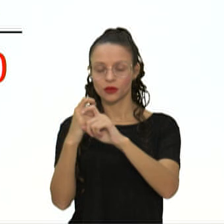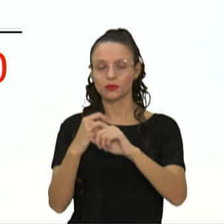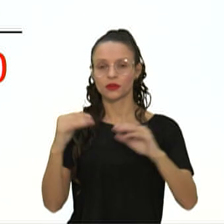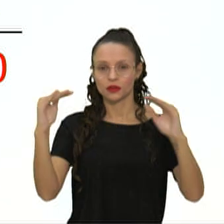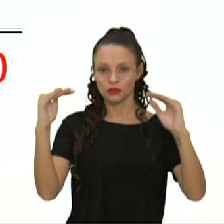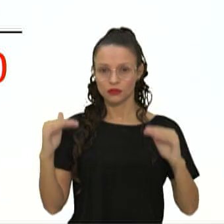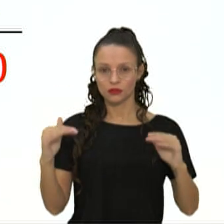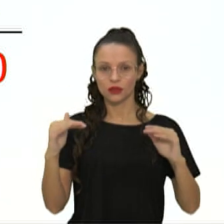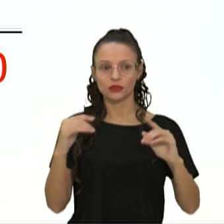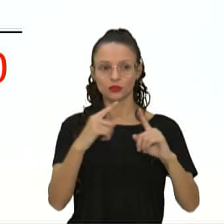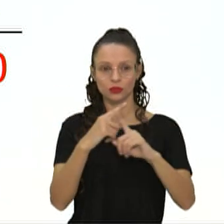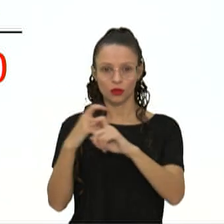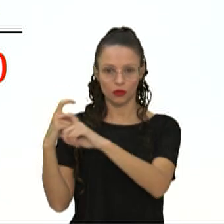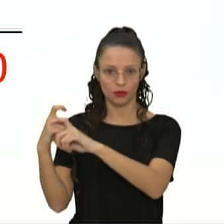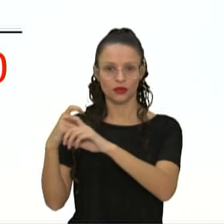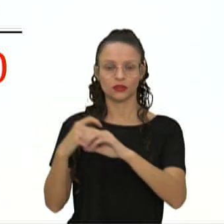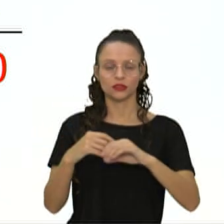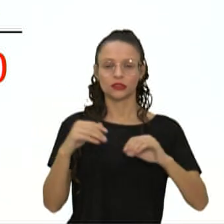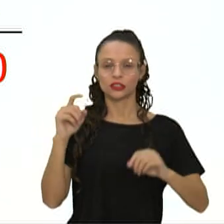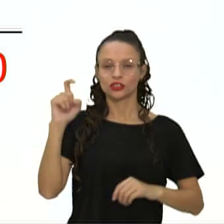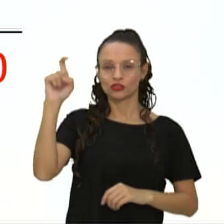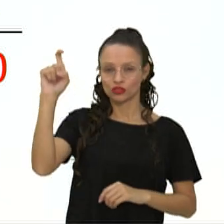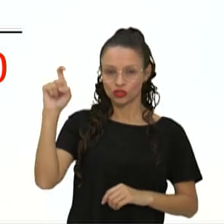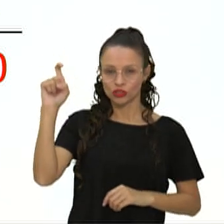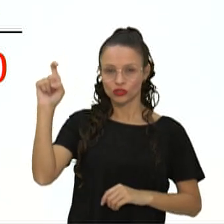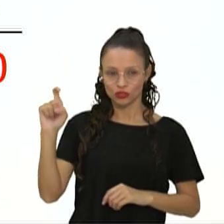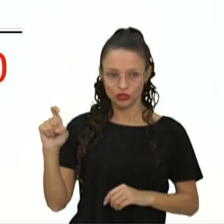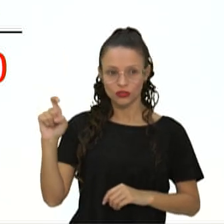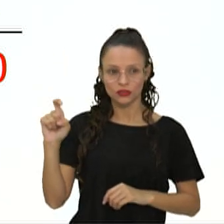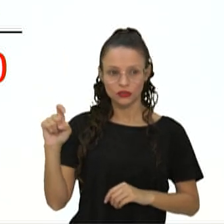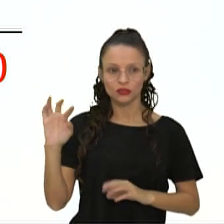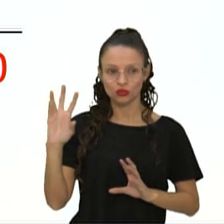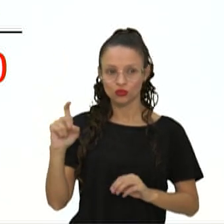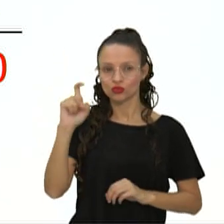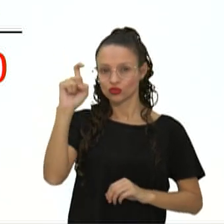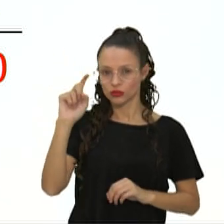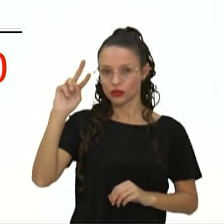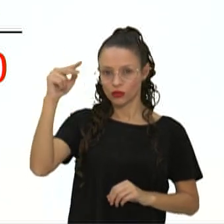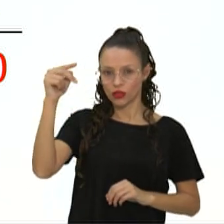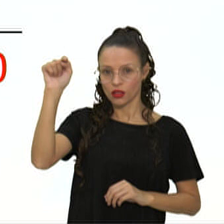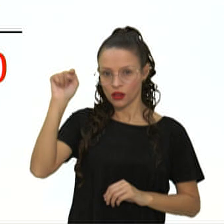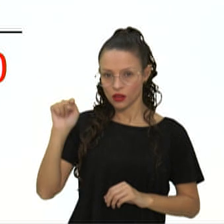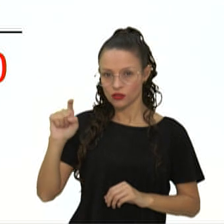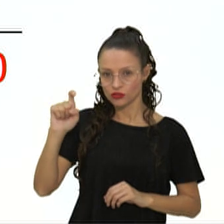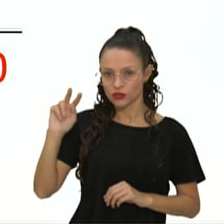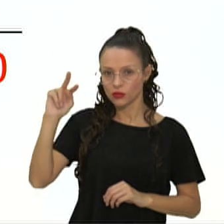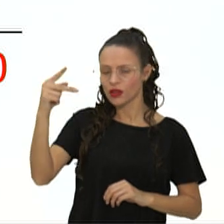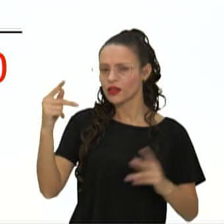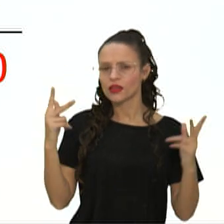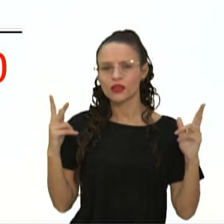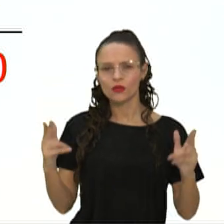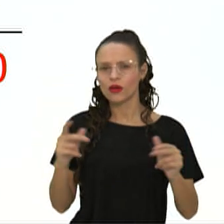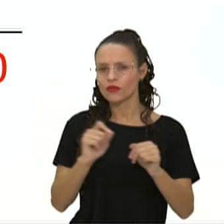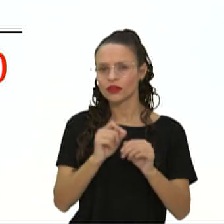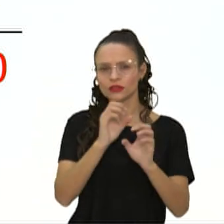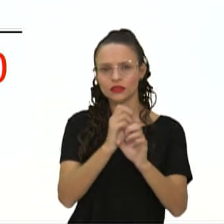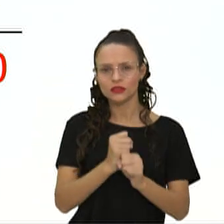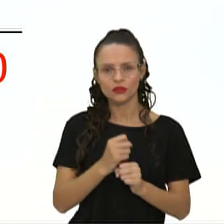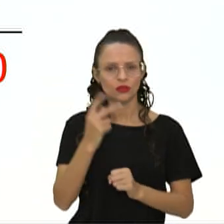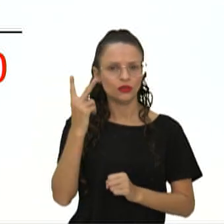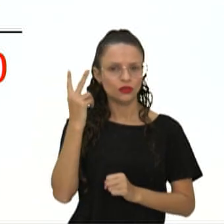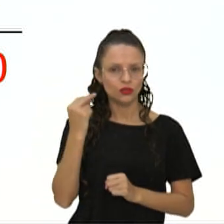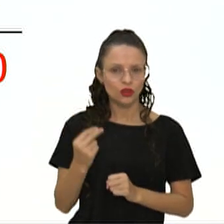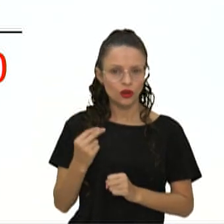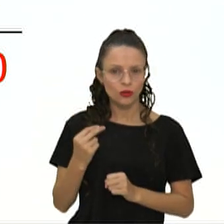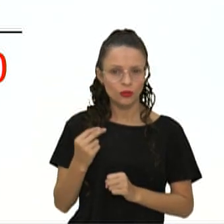1 embaixo do 9, o x embaixo do x, o x ao quadrado embaixo do x ao quadrado. Se você for pensar, é a mesma coisa que a gente faz lá na adição.